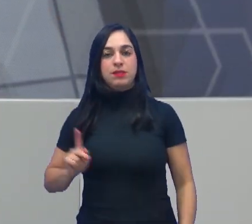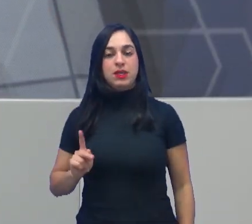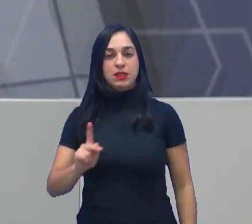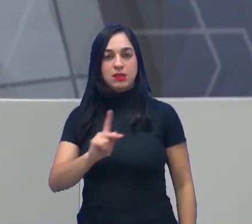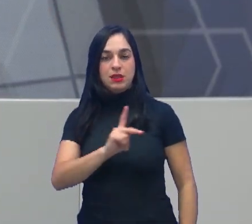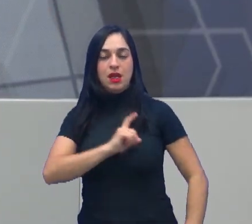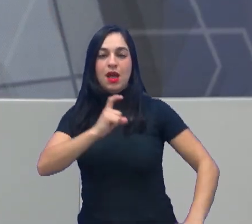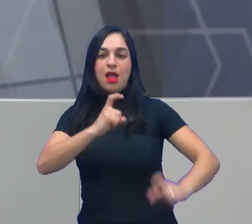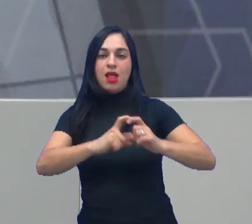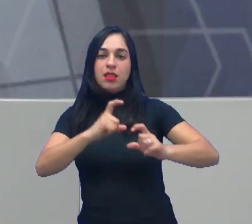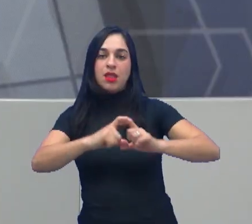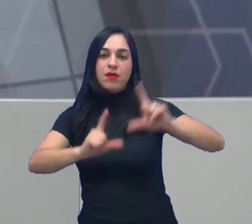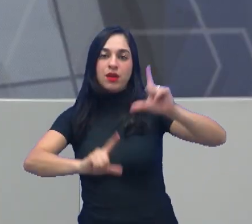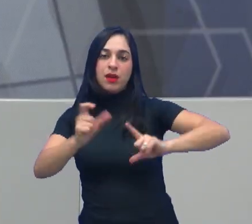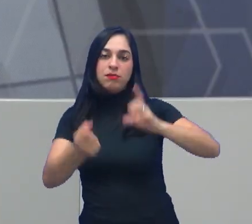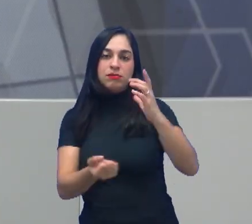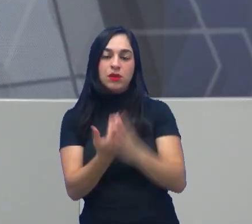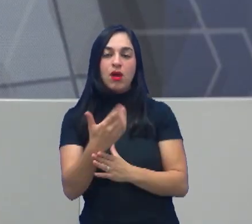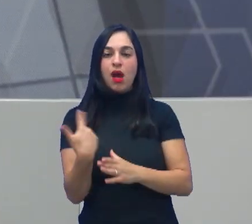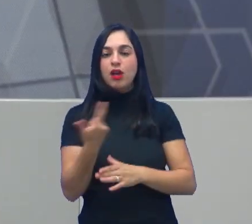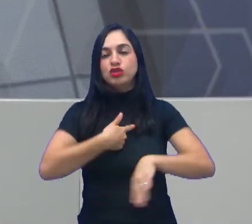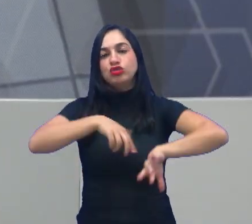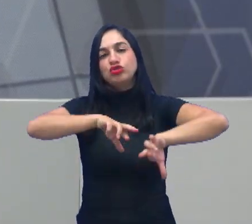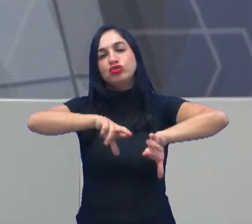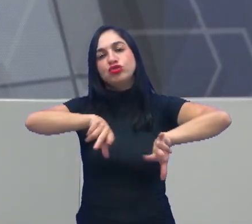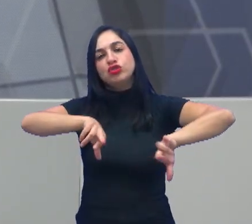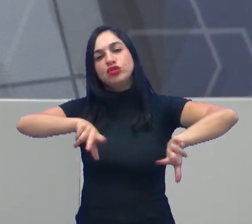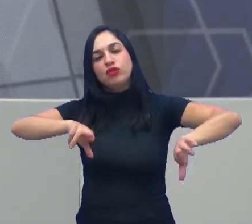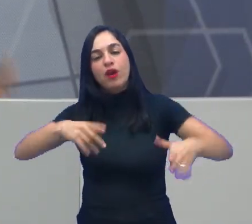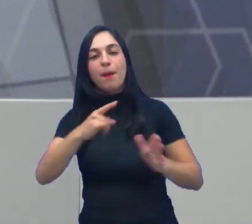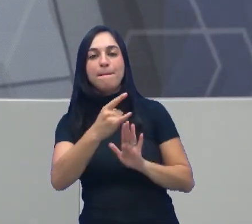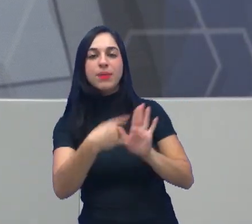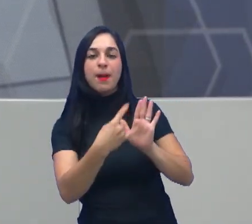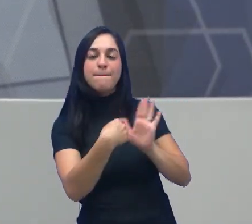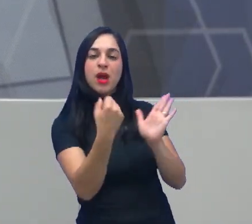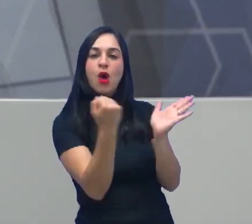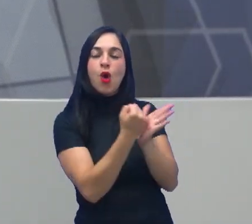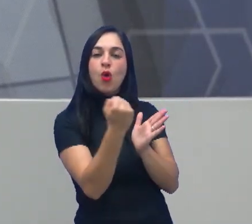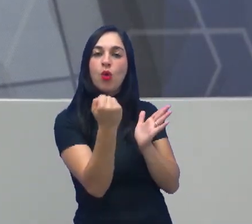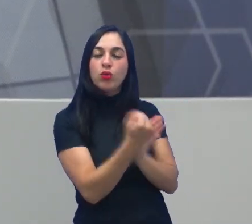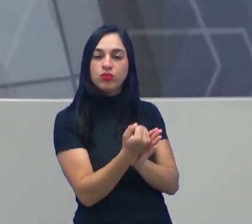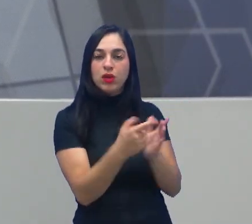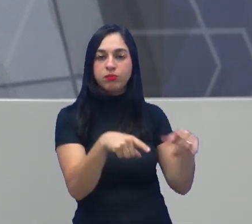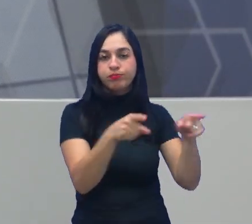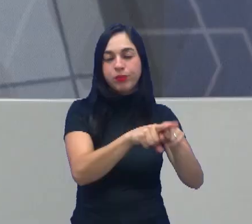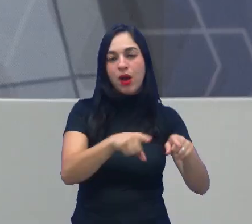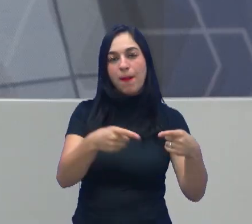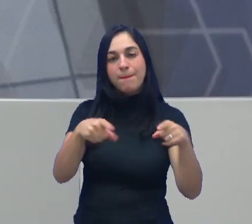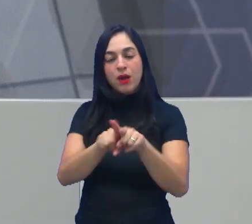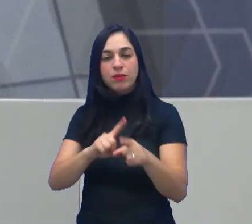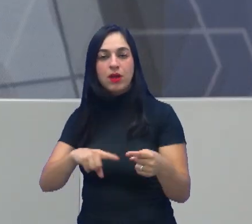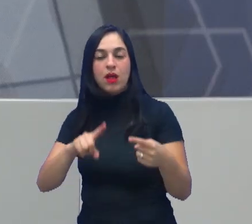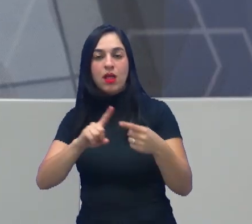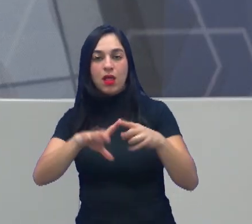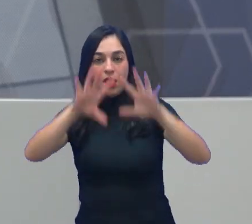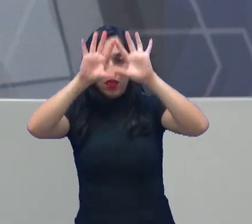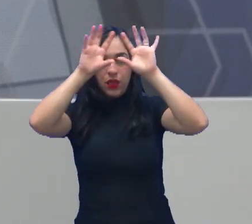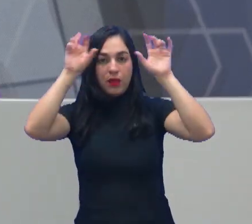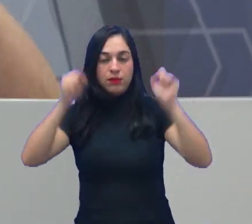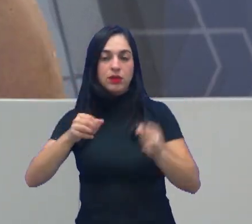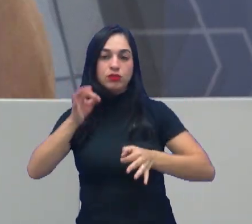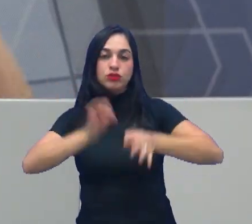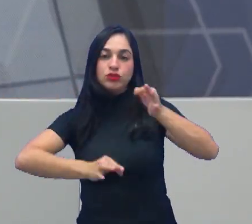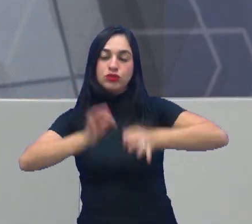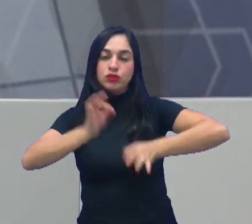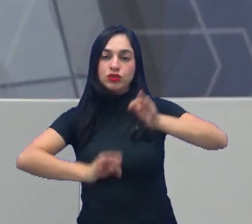Câmara, nós fizemos vários contratos e acordos com o Tribunal de Justiça, que era a